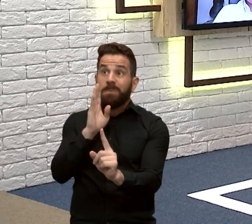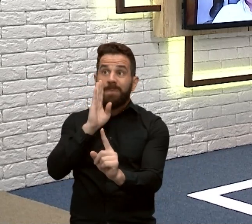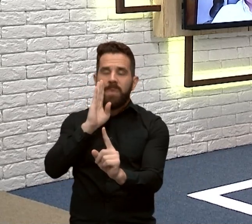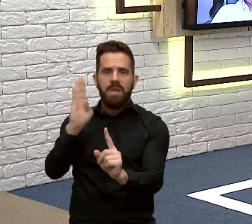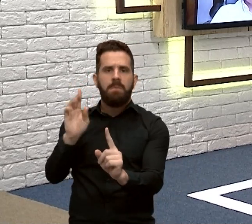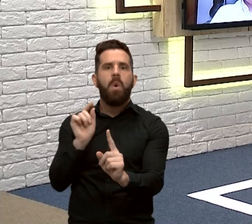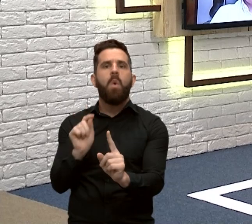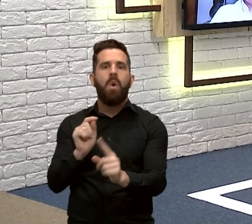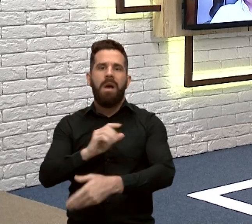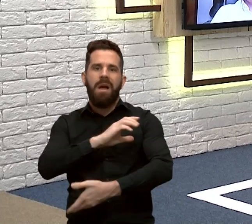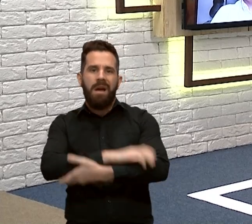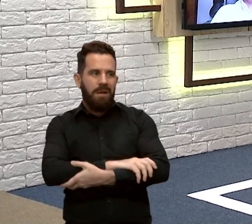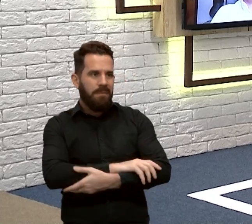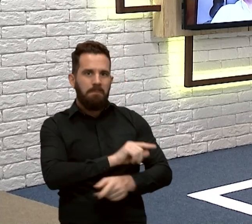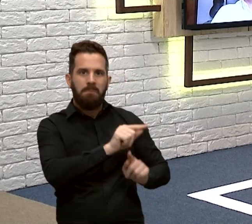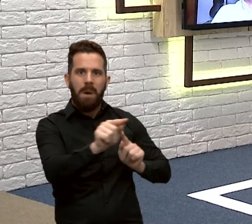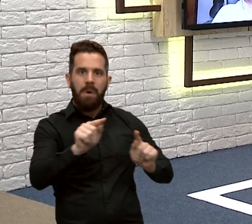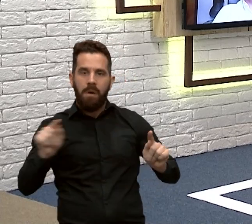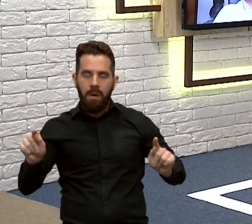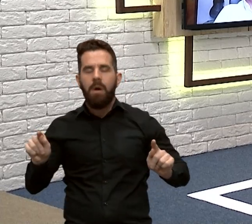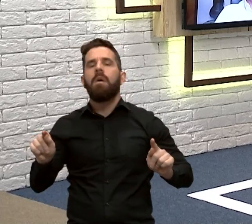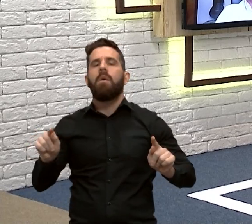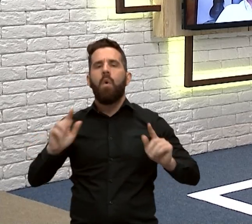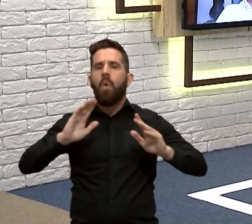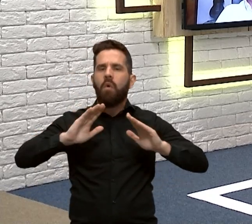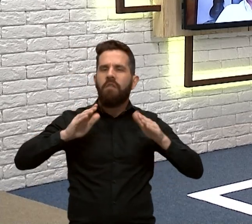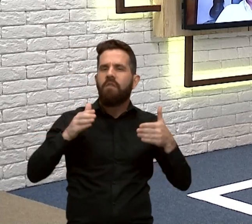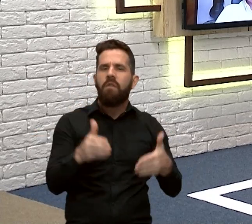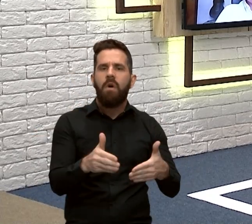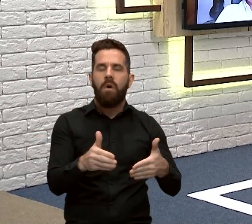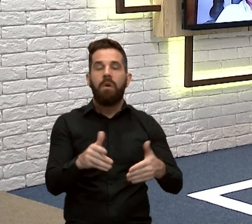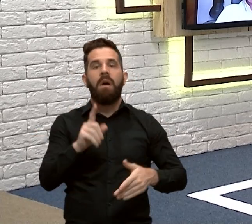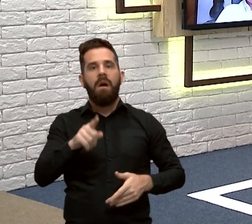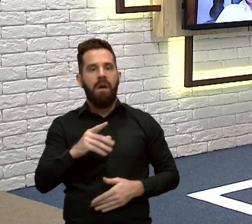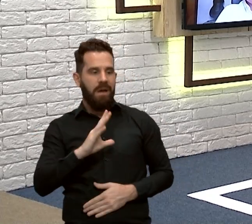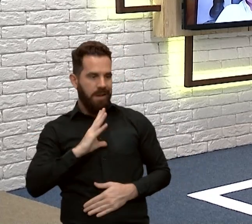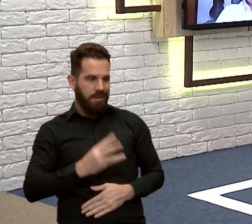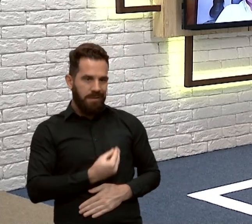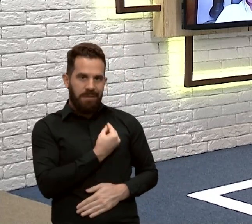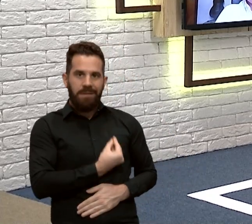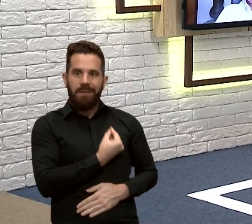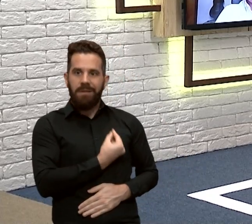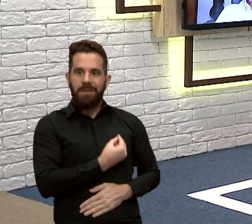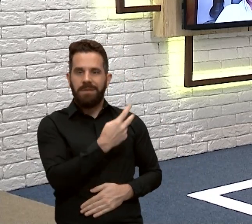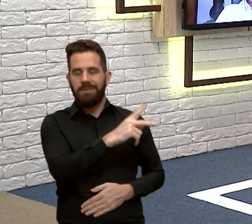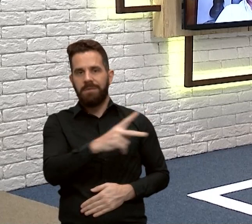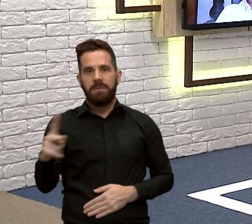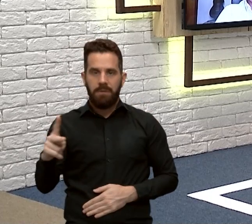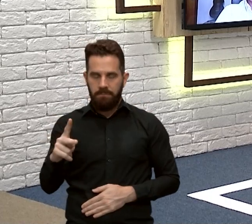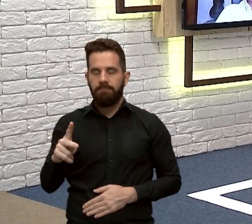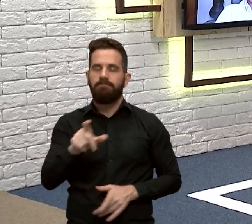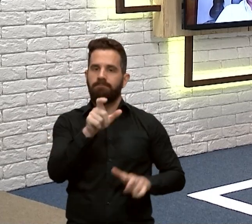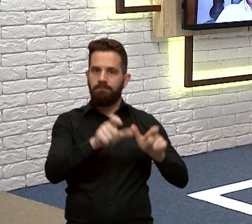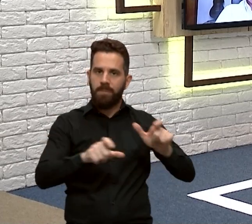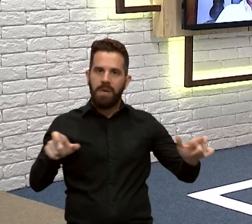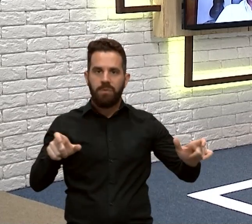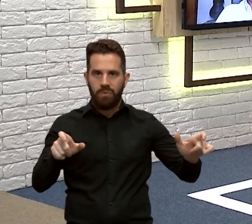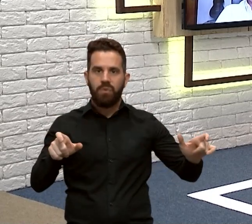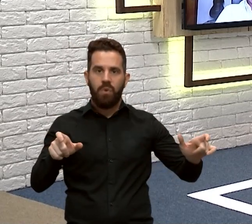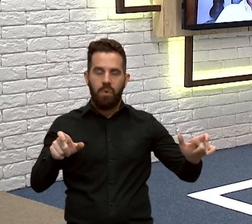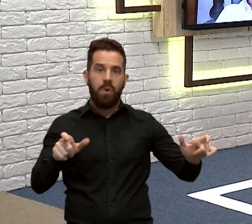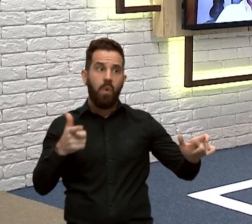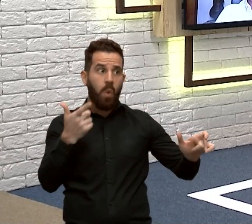essas cooperativas têm como foco a questão da sobrevivência dessas pessoas, especialmente quando a gente fala de catadores de